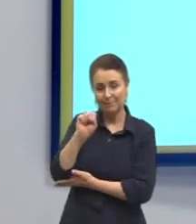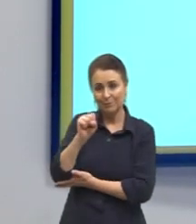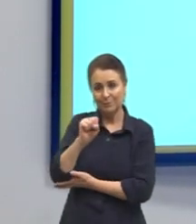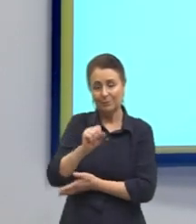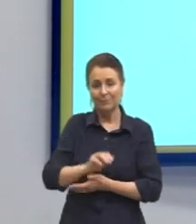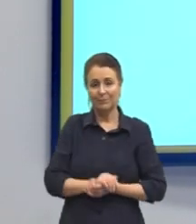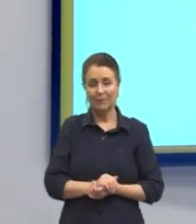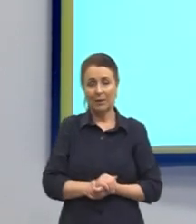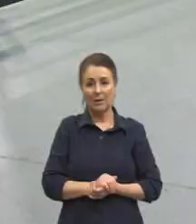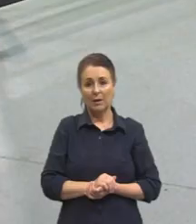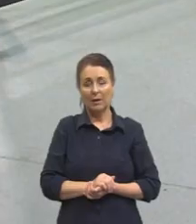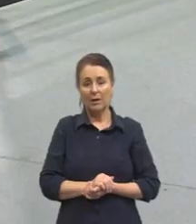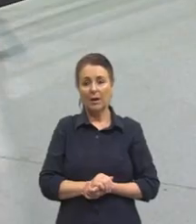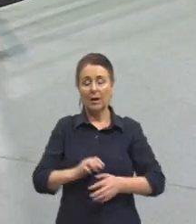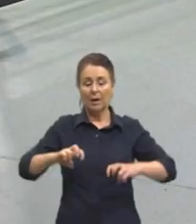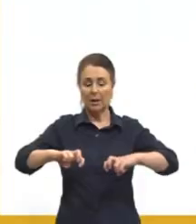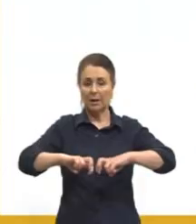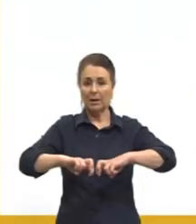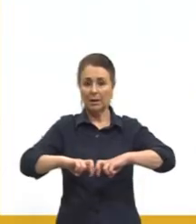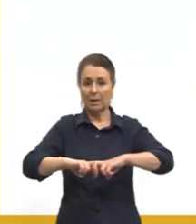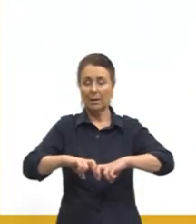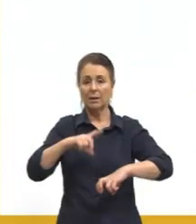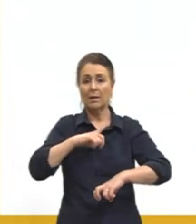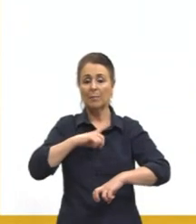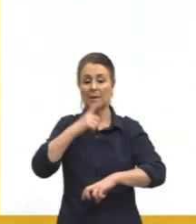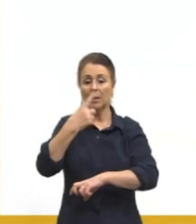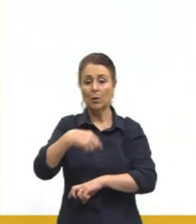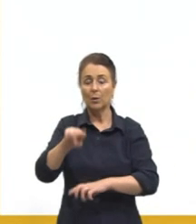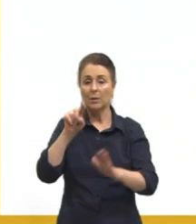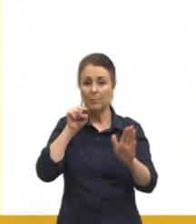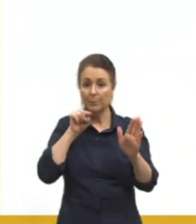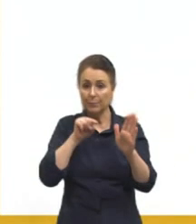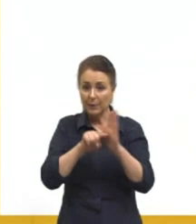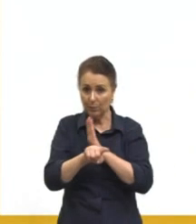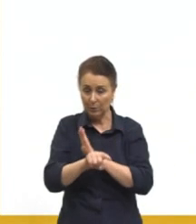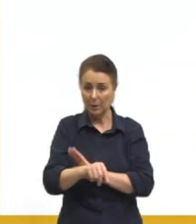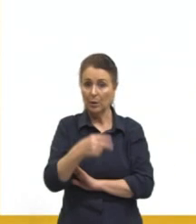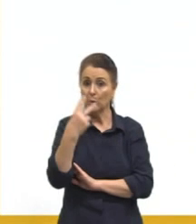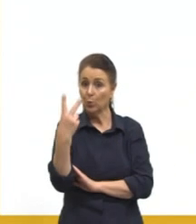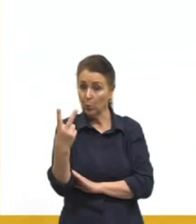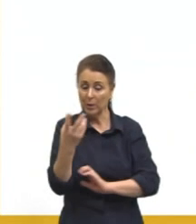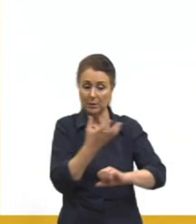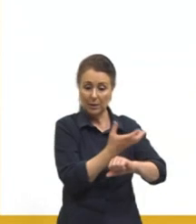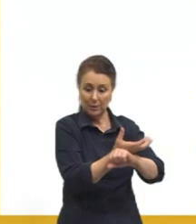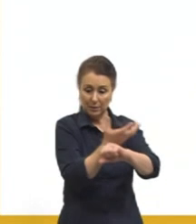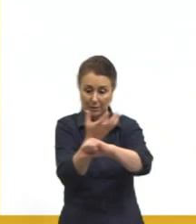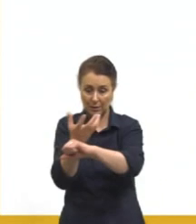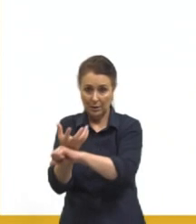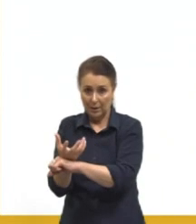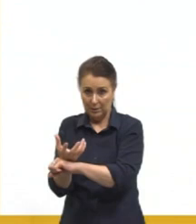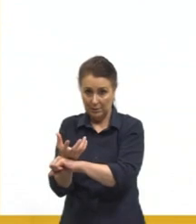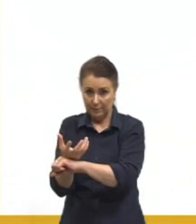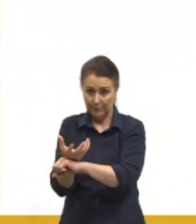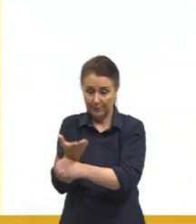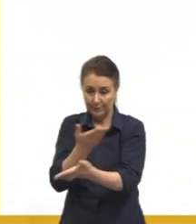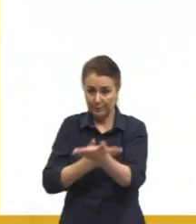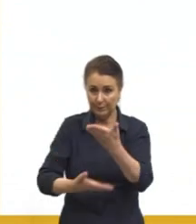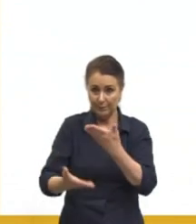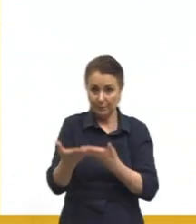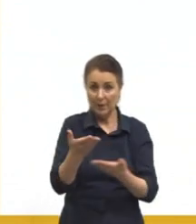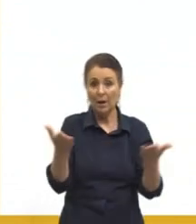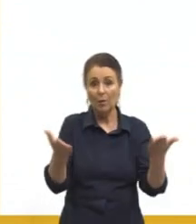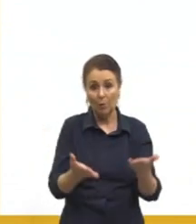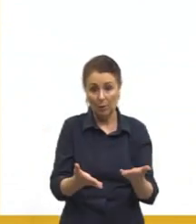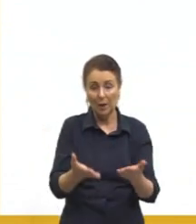bom e na física também a gente teve outra questão né a gente teve duas interdisciplinares uma delas então com geografia